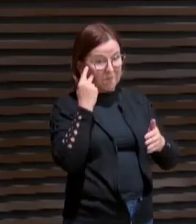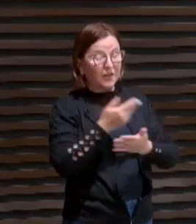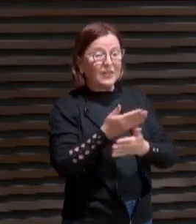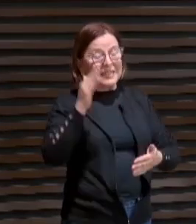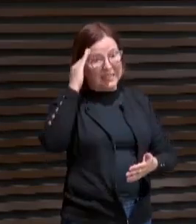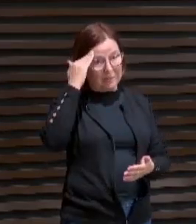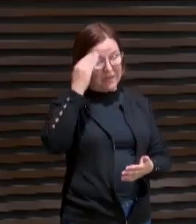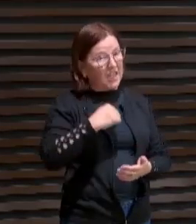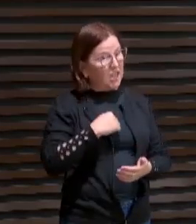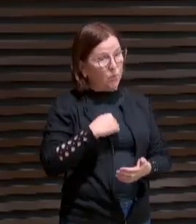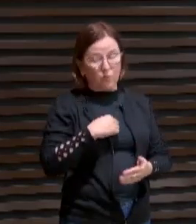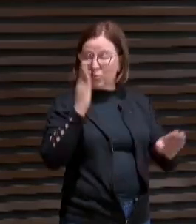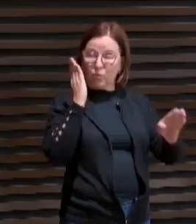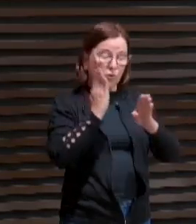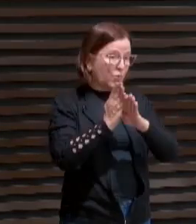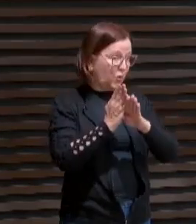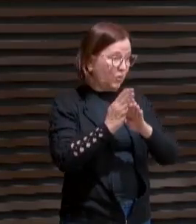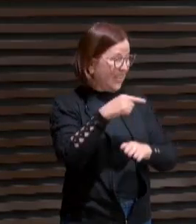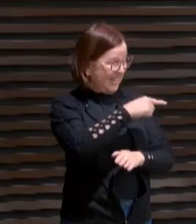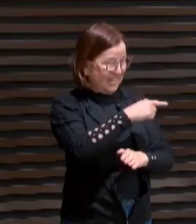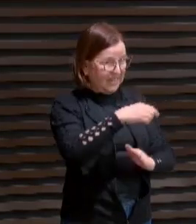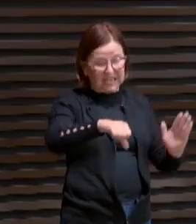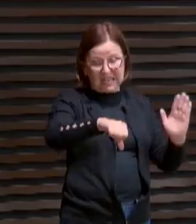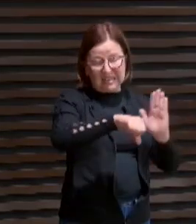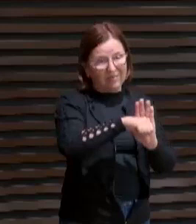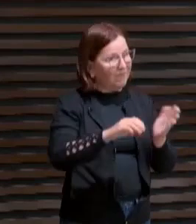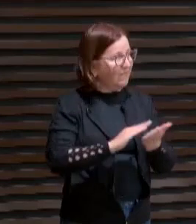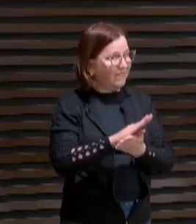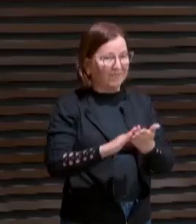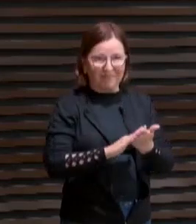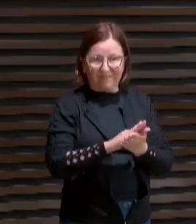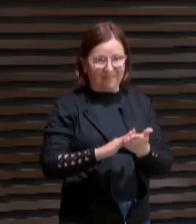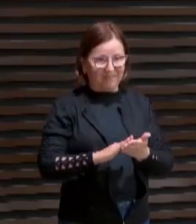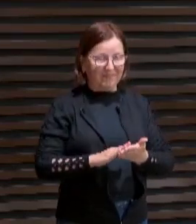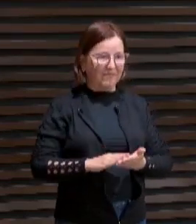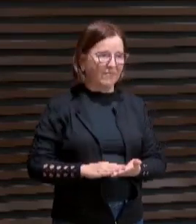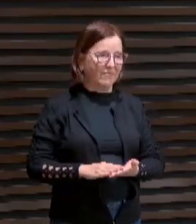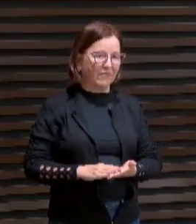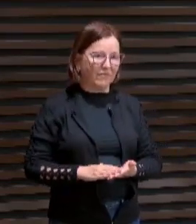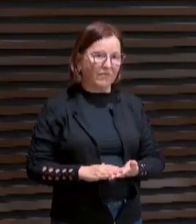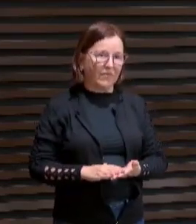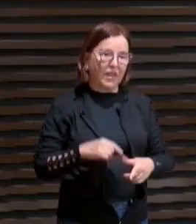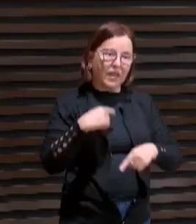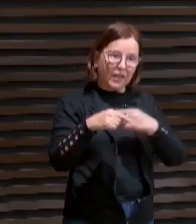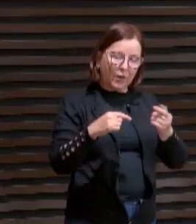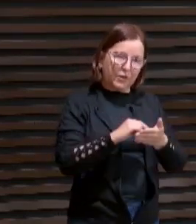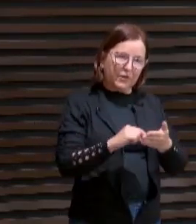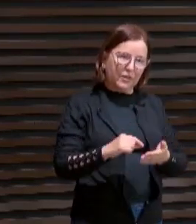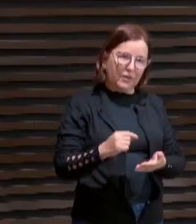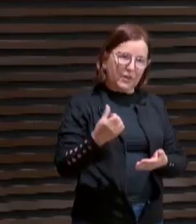que eu não acho nele crime algum. E finalmente no versículo